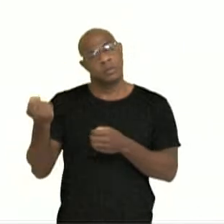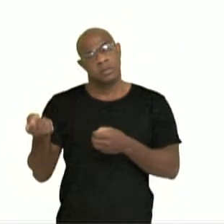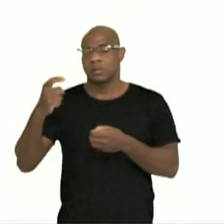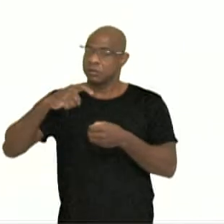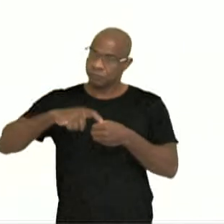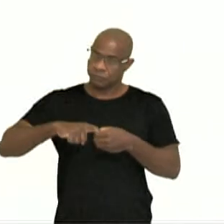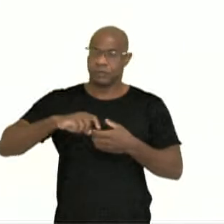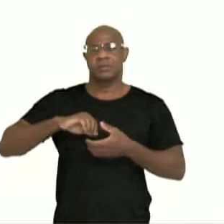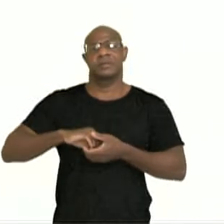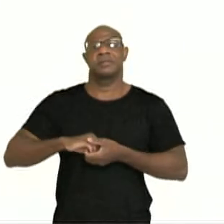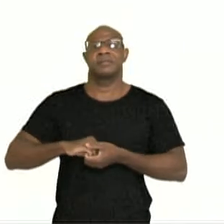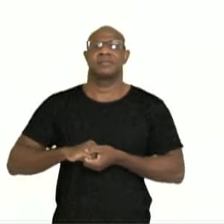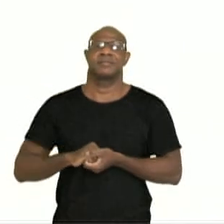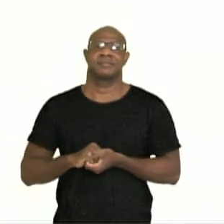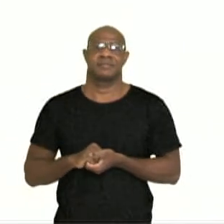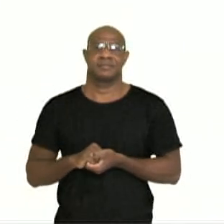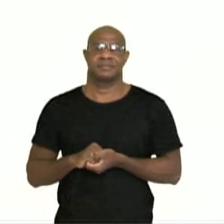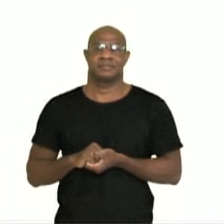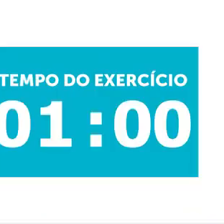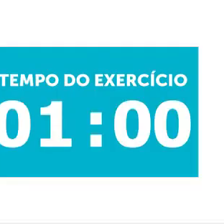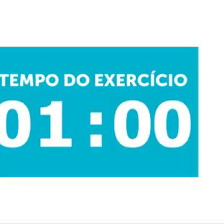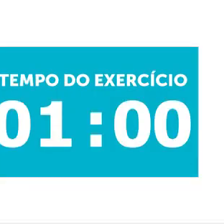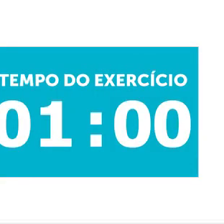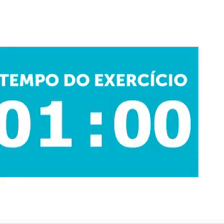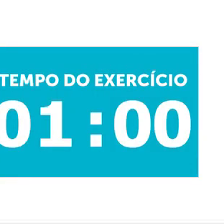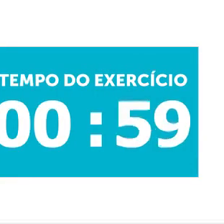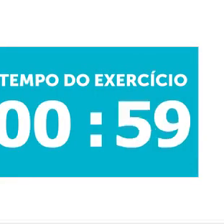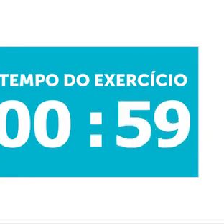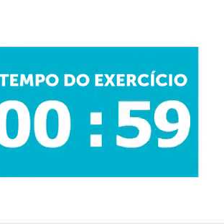logo voltamos com as respostas corretas.